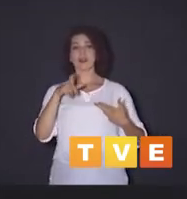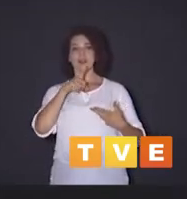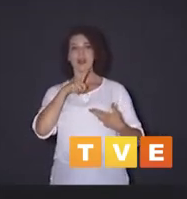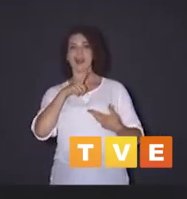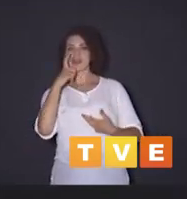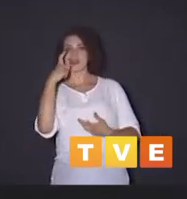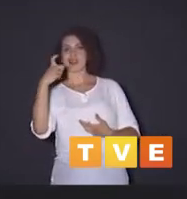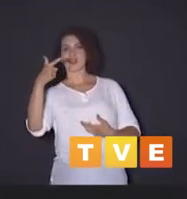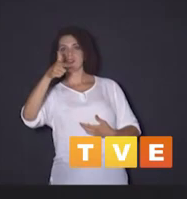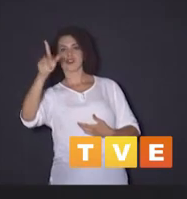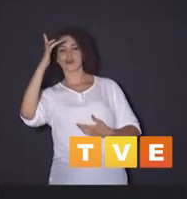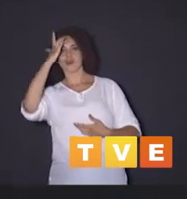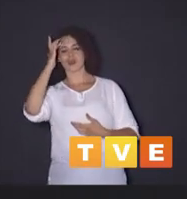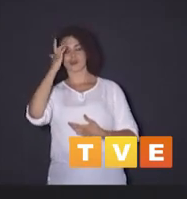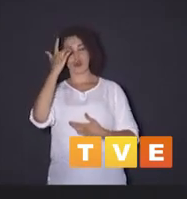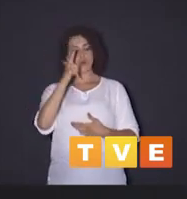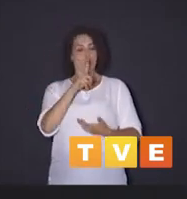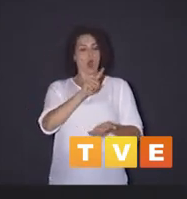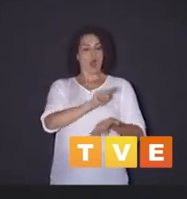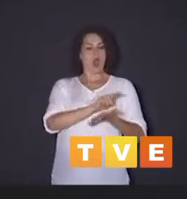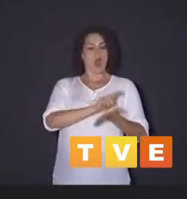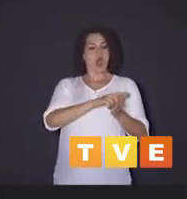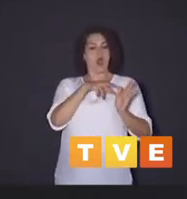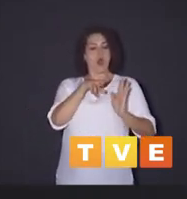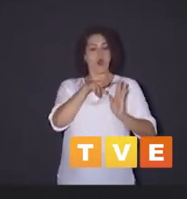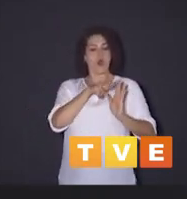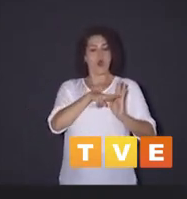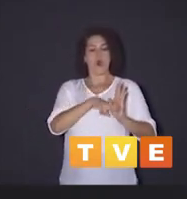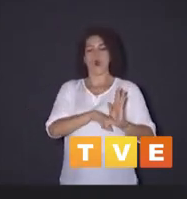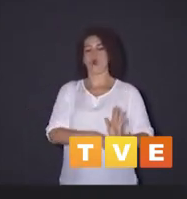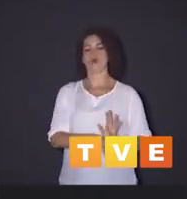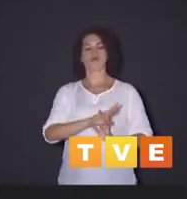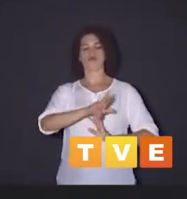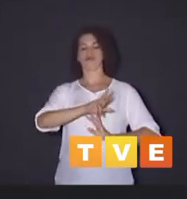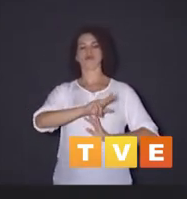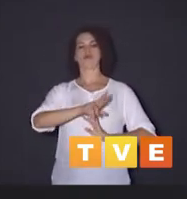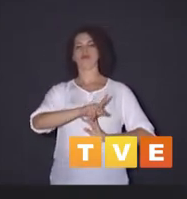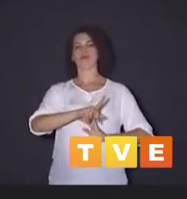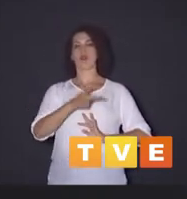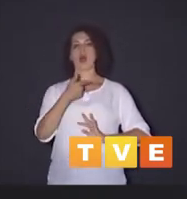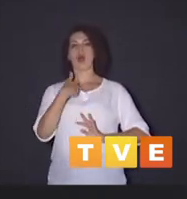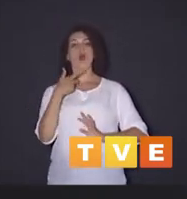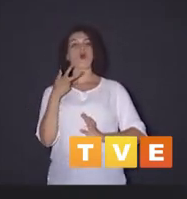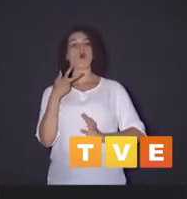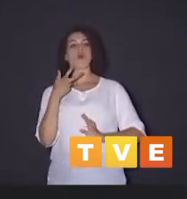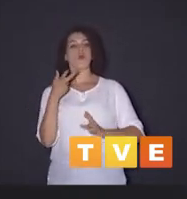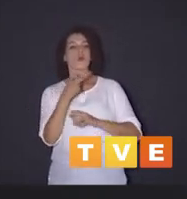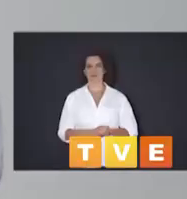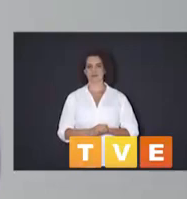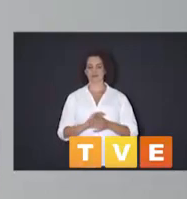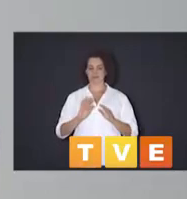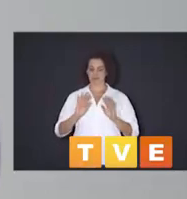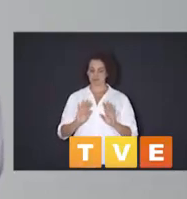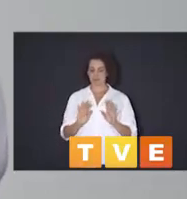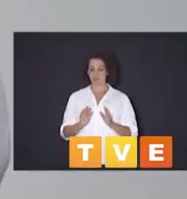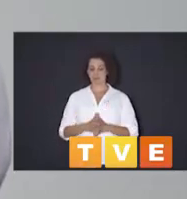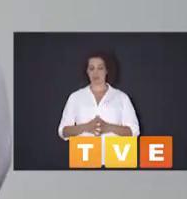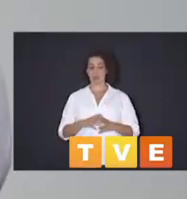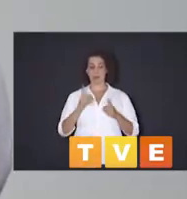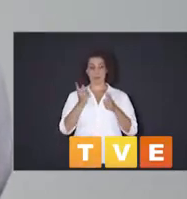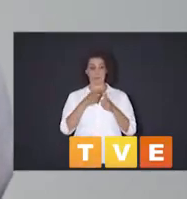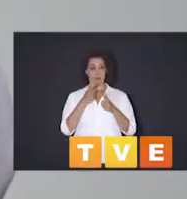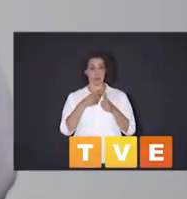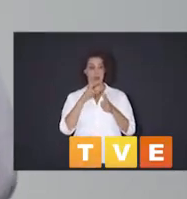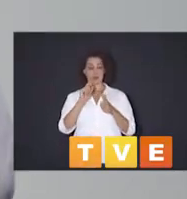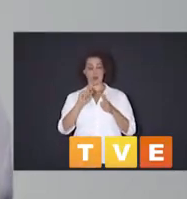pauta porque a pauta é baseado é pela média então não vou pela média ou pelo específico isso é jornalismo grion os meios de comunicação